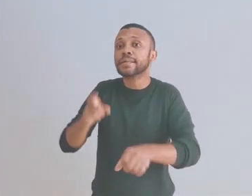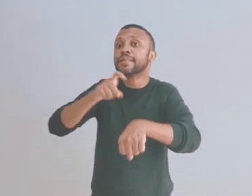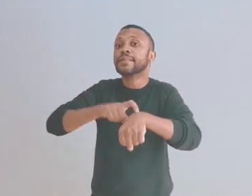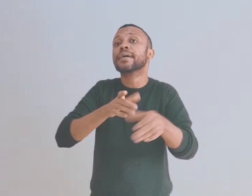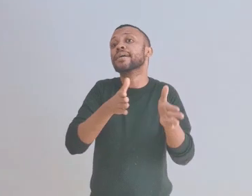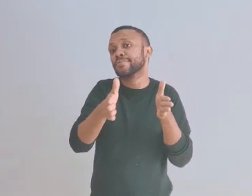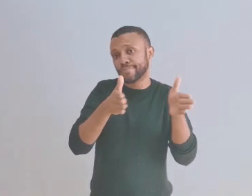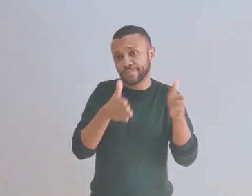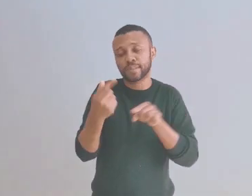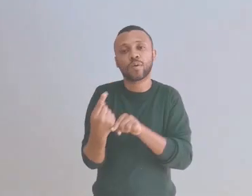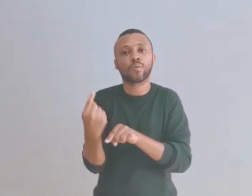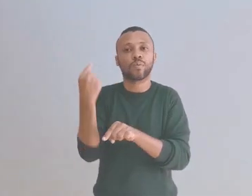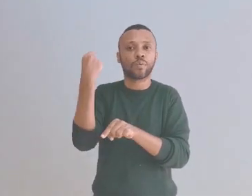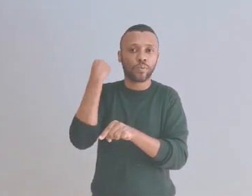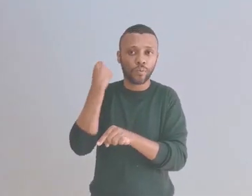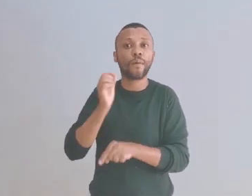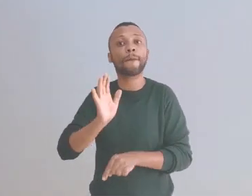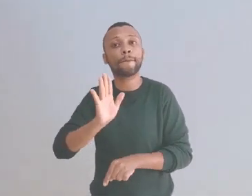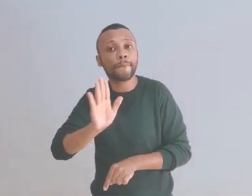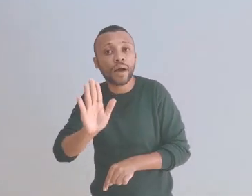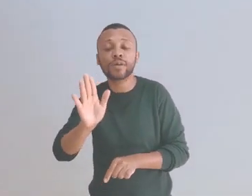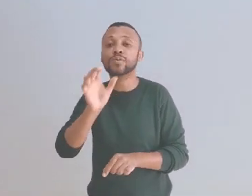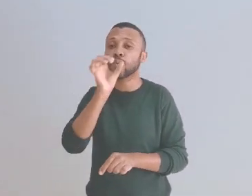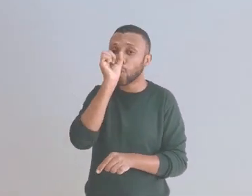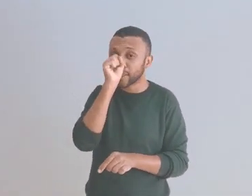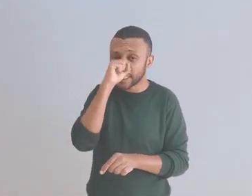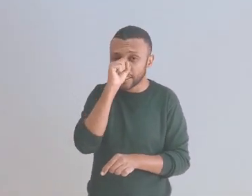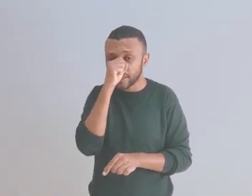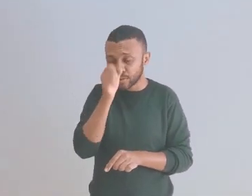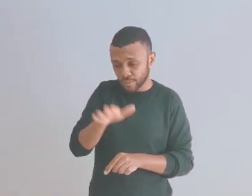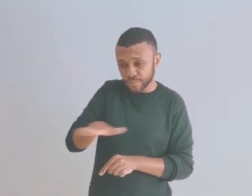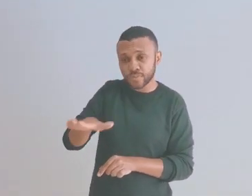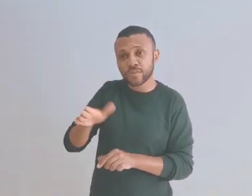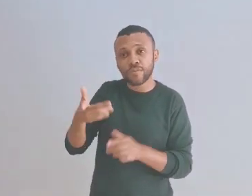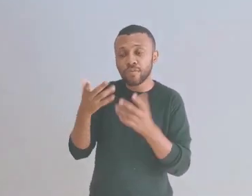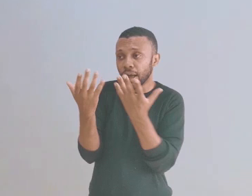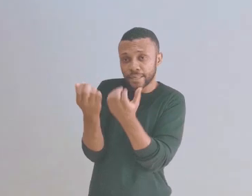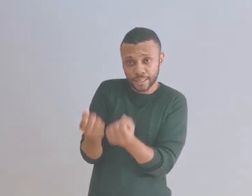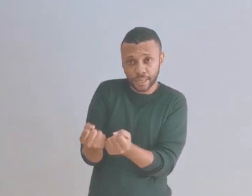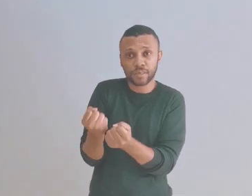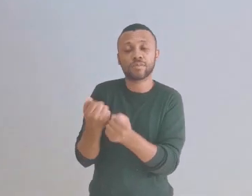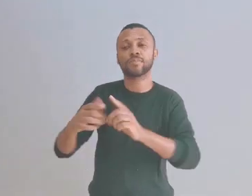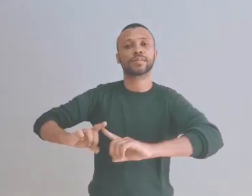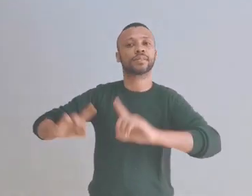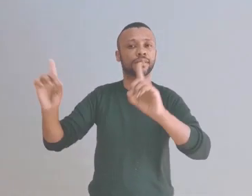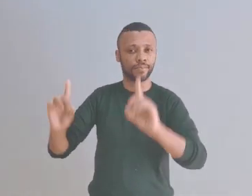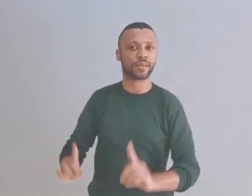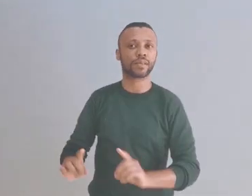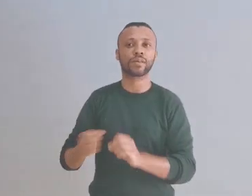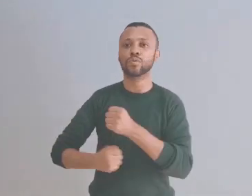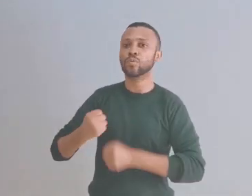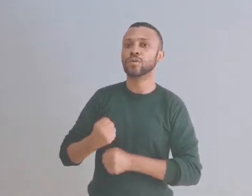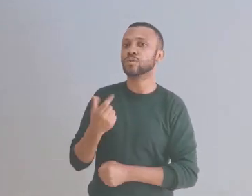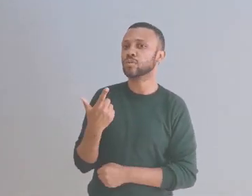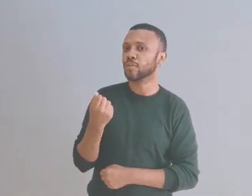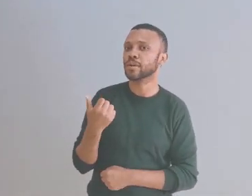depois estava valendo. Não estava valendo. Não, mas aí o nanismo foi reconhecido como deficiência, acho que em 2014. Né? Bem depois é